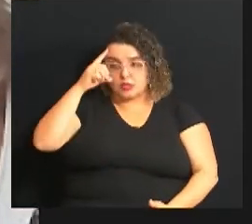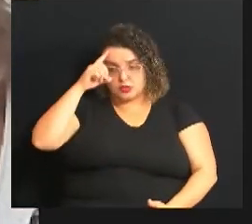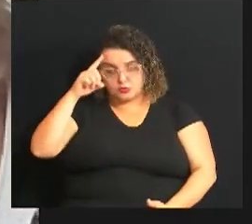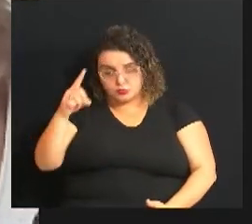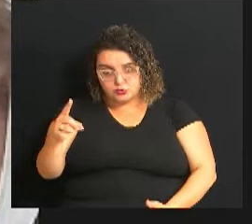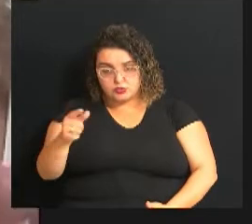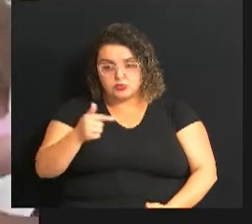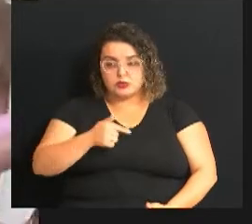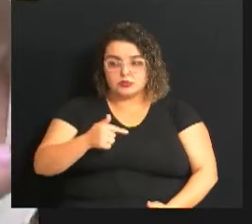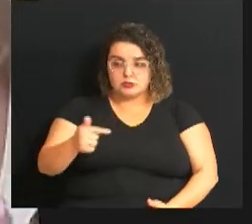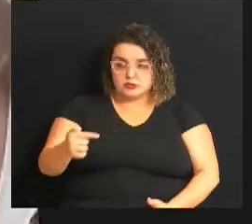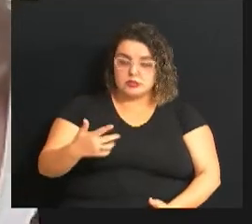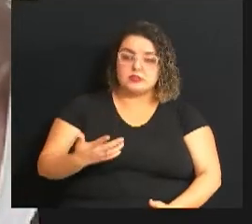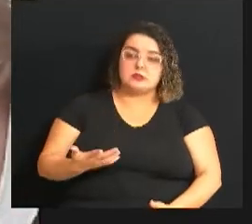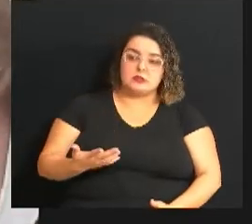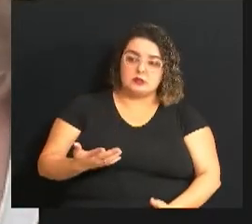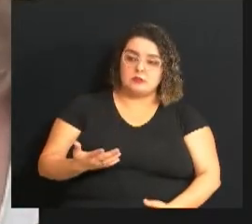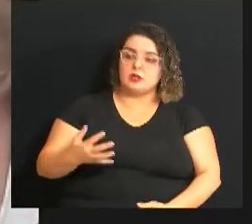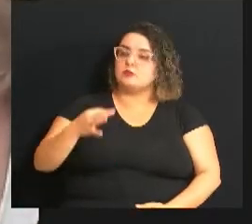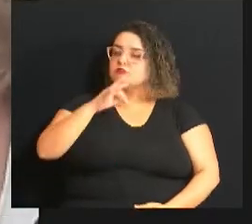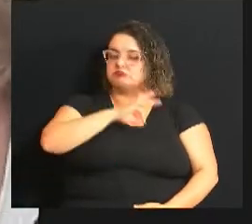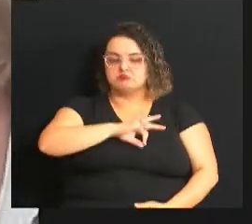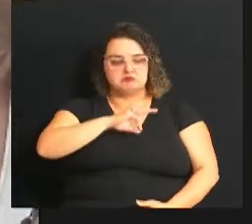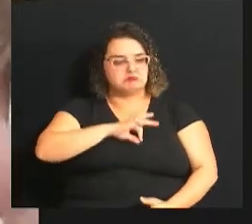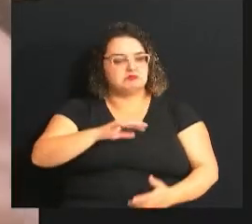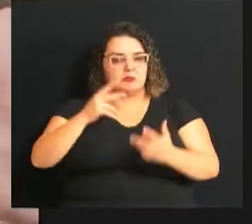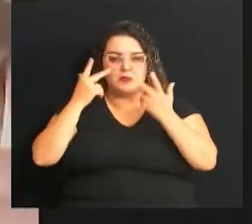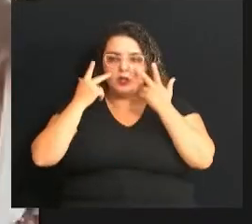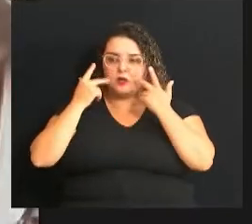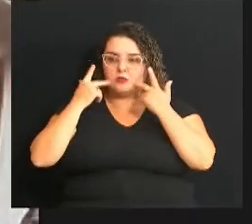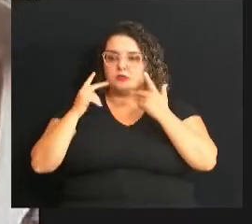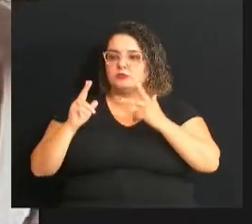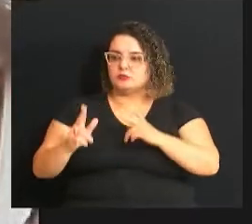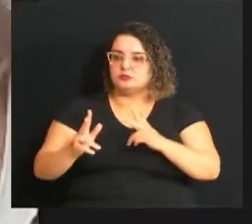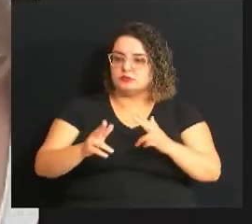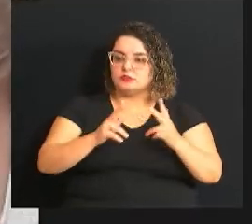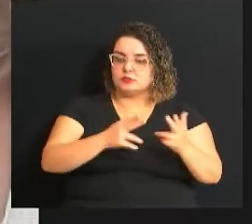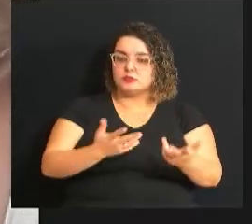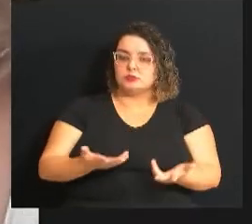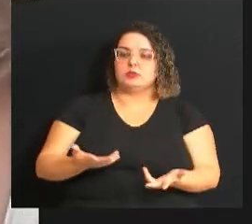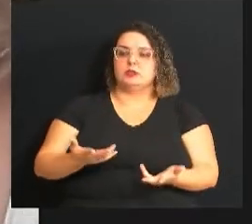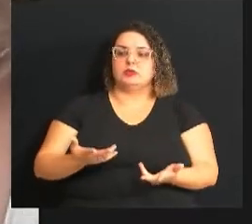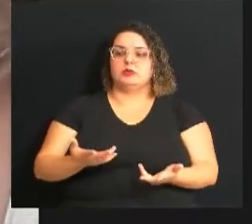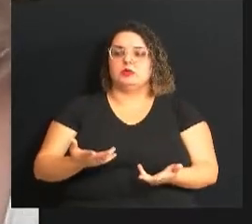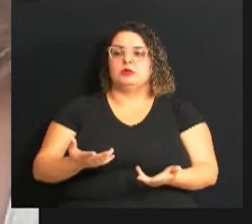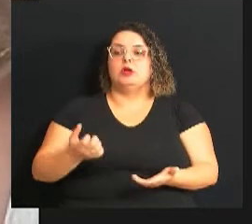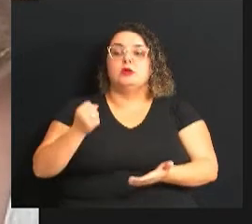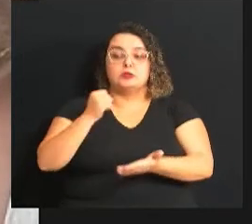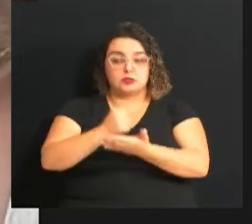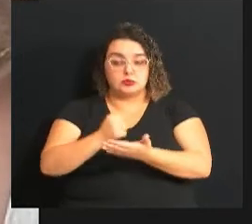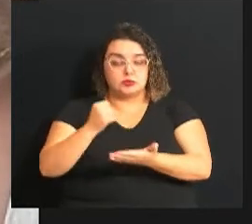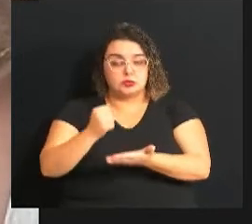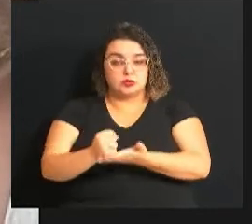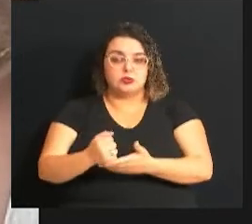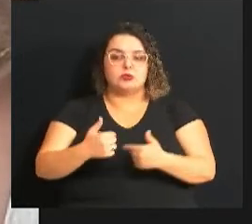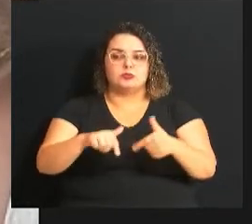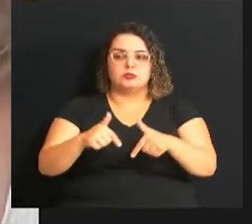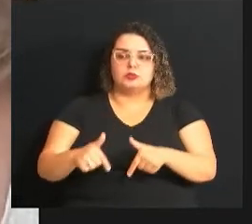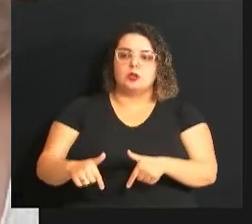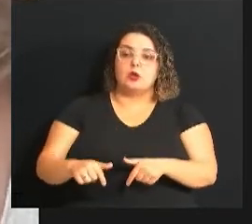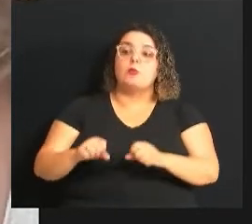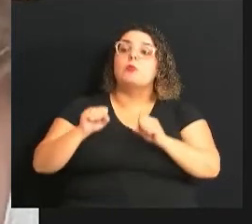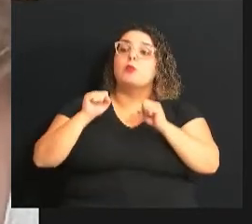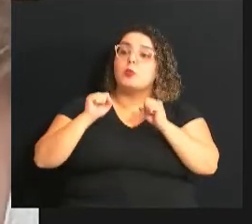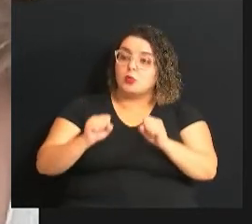por semana, tua remuneração continua a mesma, aí ela tem que colocar no contrato de trabalho que ele poderá, a